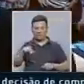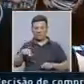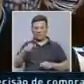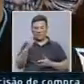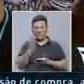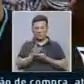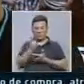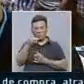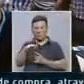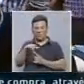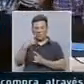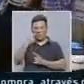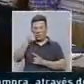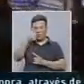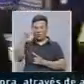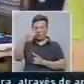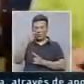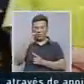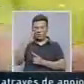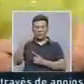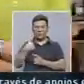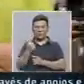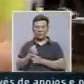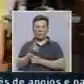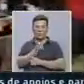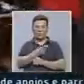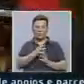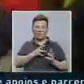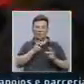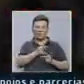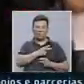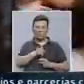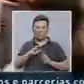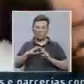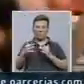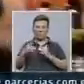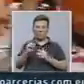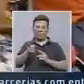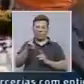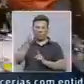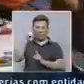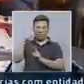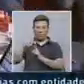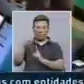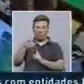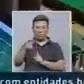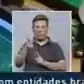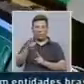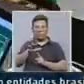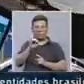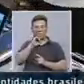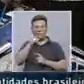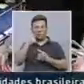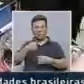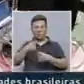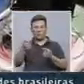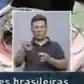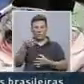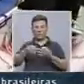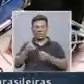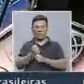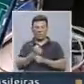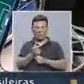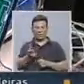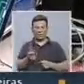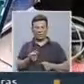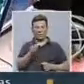apenas uma forma lúdica de mostrar aquilo que nós desenvolvemos nas nossas universidades. Portanto, o futebol não é de todo o fim, mas sim apenas uma forma de mostrar estas máquinas a